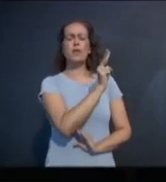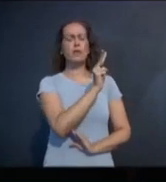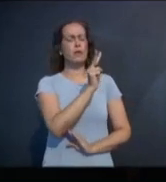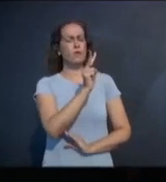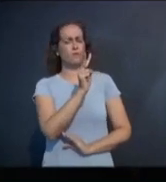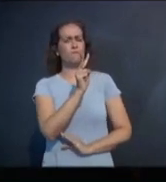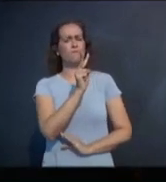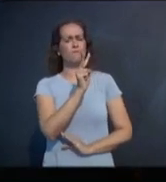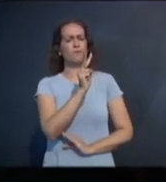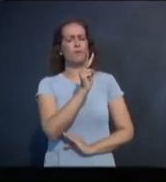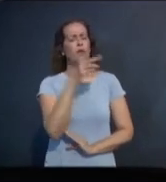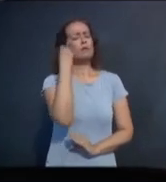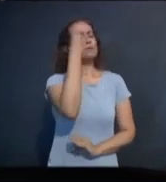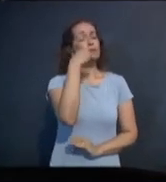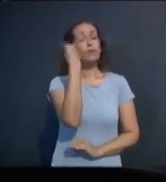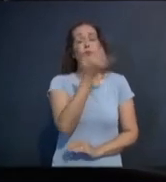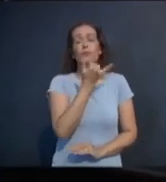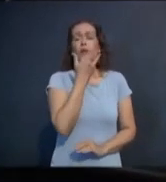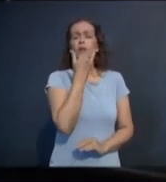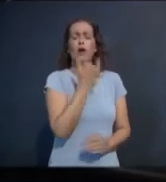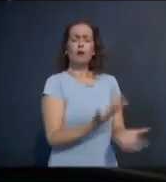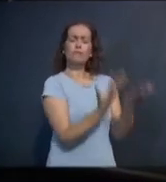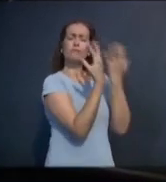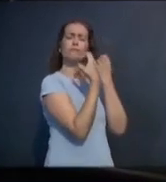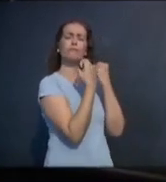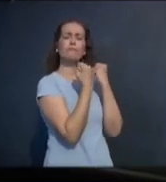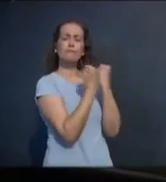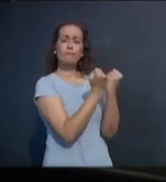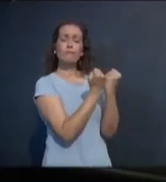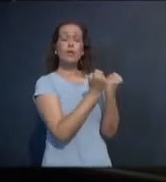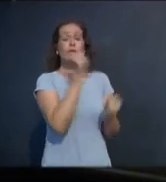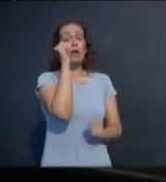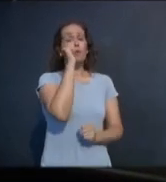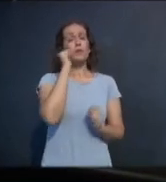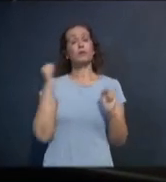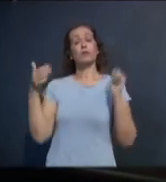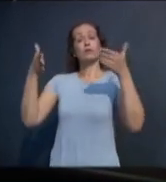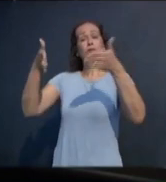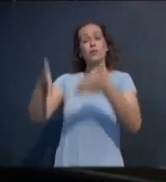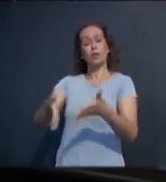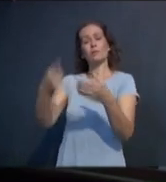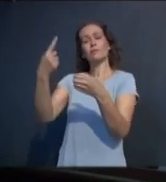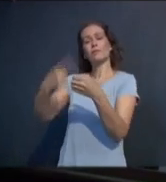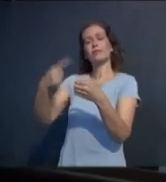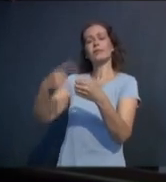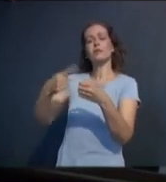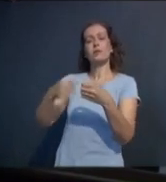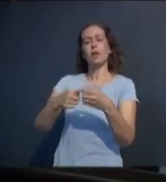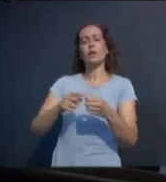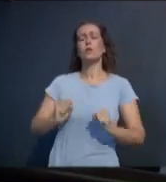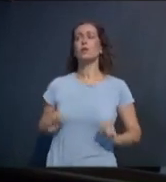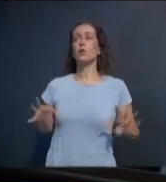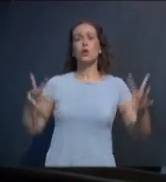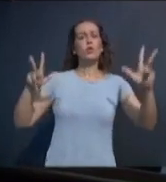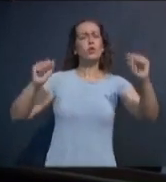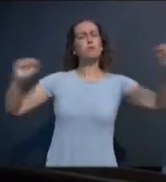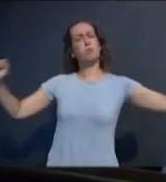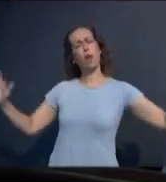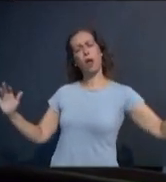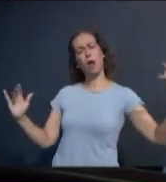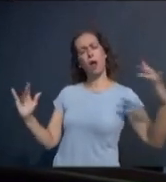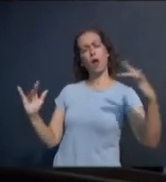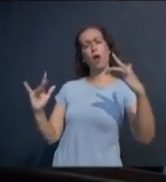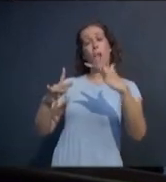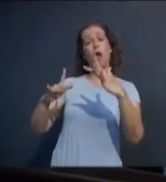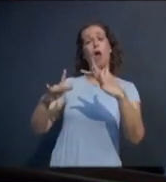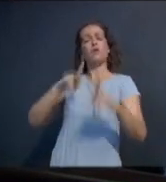Experimentou a graça do perdão. E quando ela chega na aldeia, diz que muitos samaritanos daquela cidade